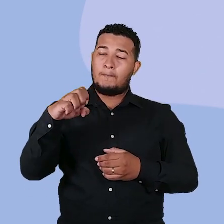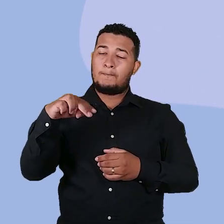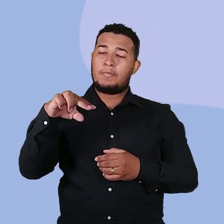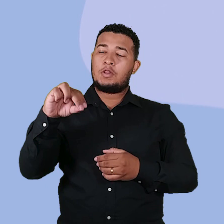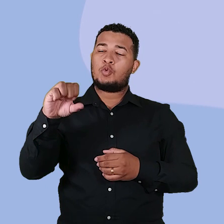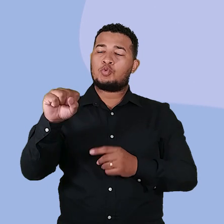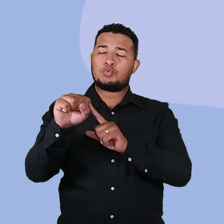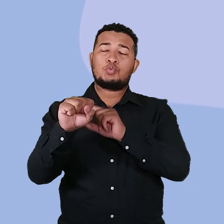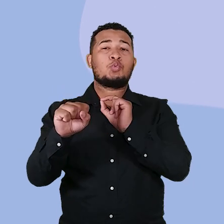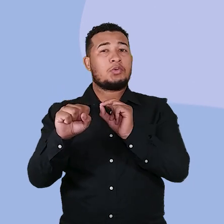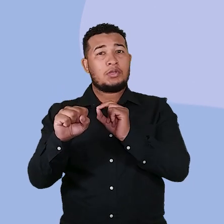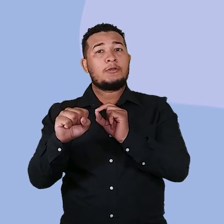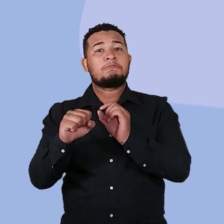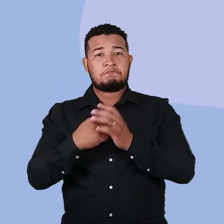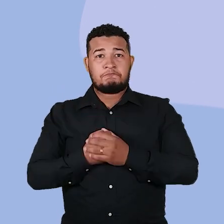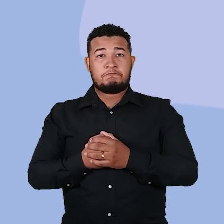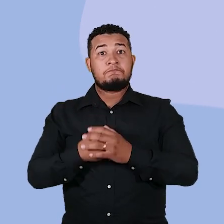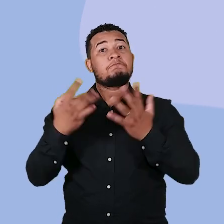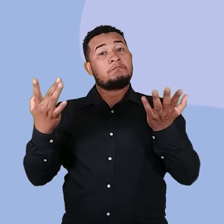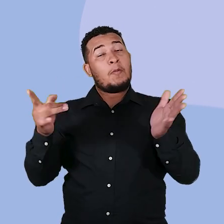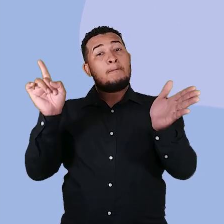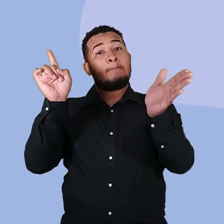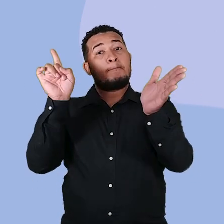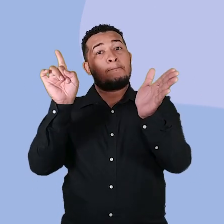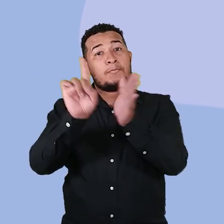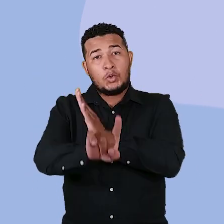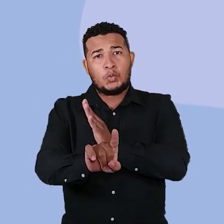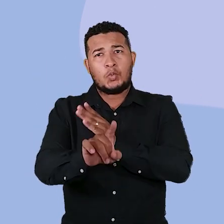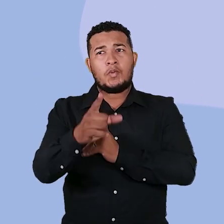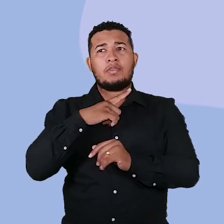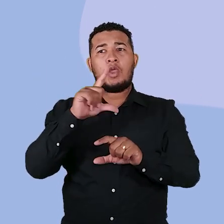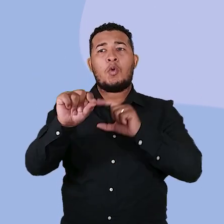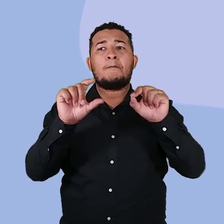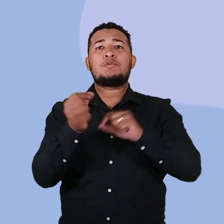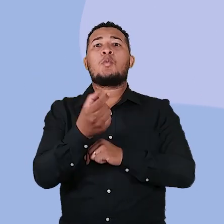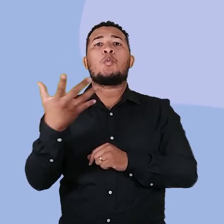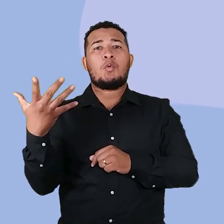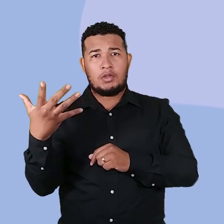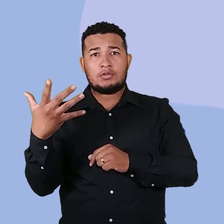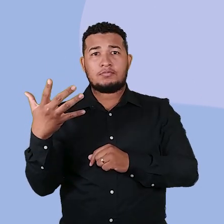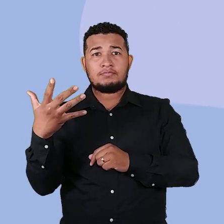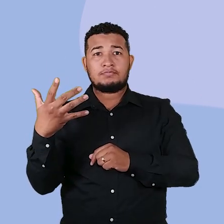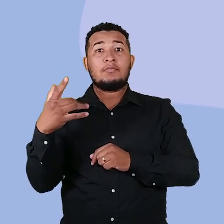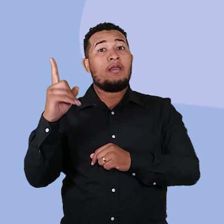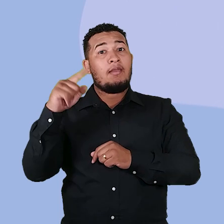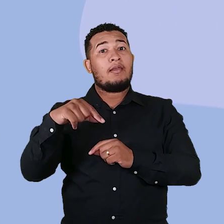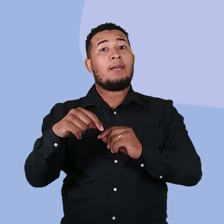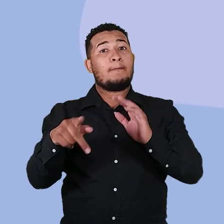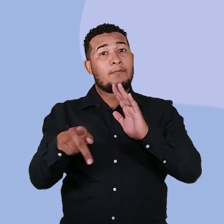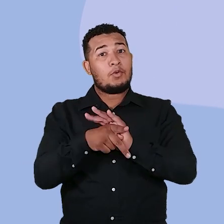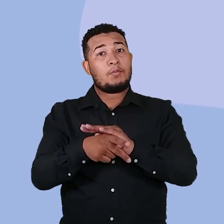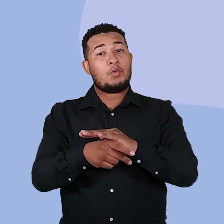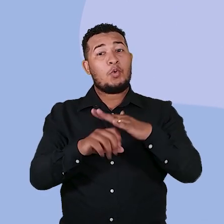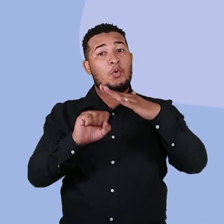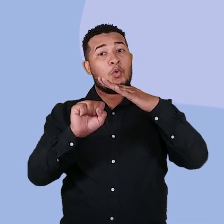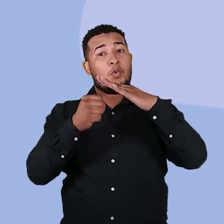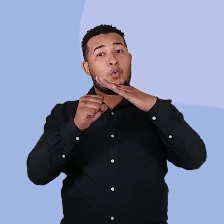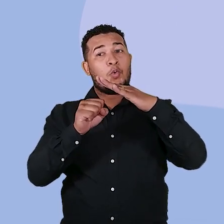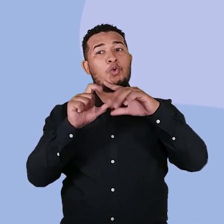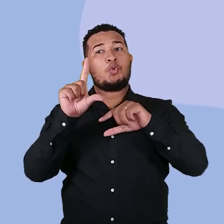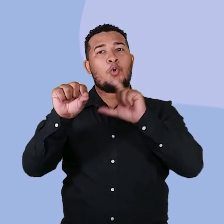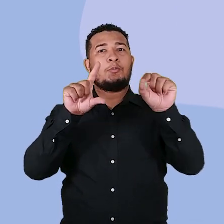pelo menos perguntas e quantas opções assistir ao todo taió ao todo